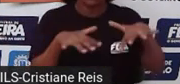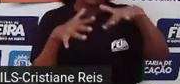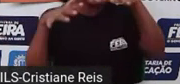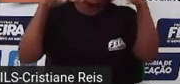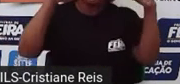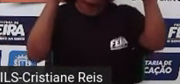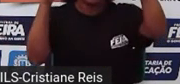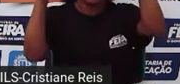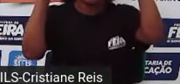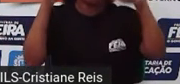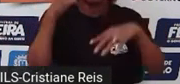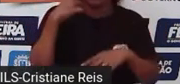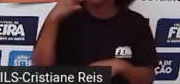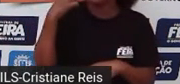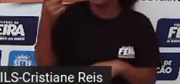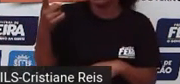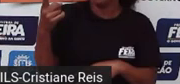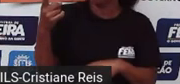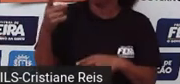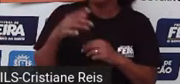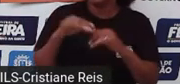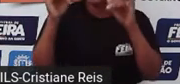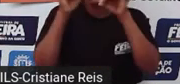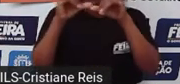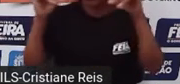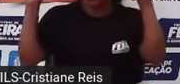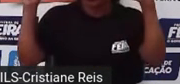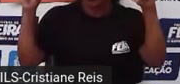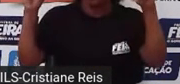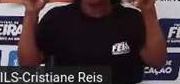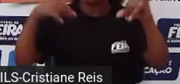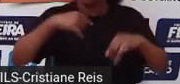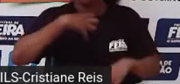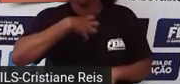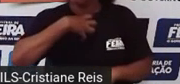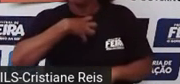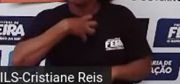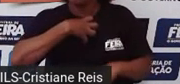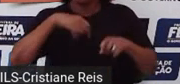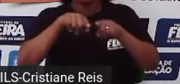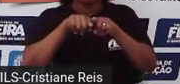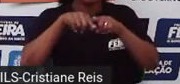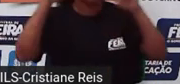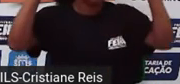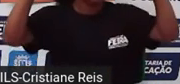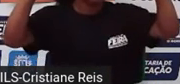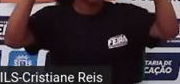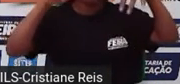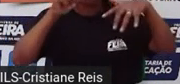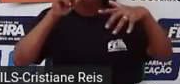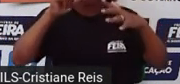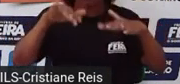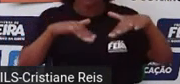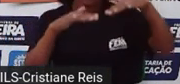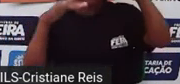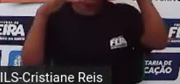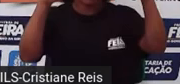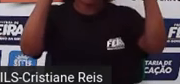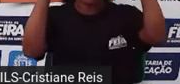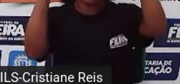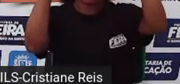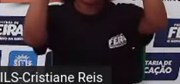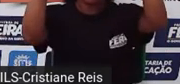está assistindo os noticiários nesses dias né aí tava sabendo que aqui na Bahia também tá tendo muita chuva aí que tá largando muito então